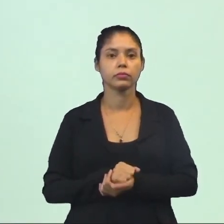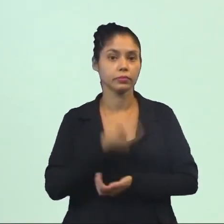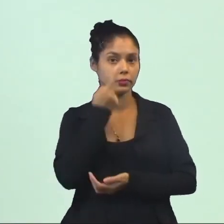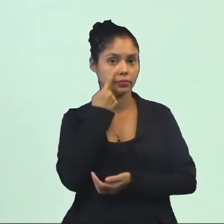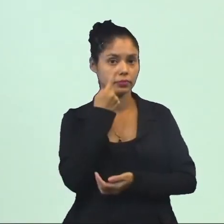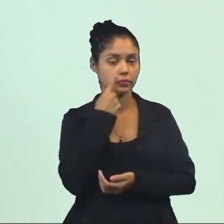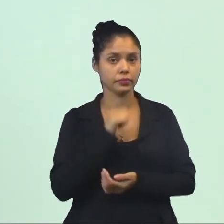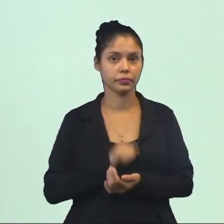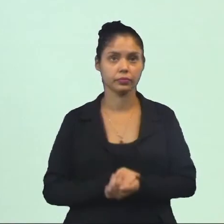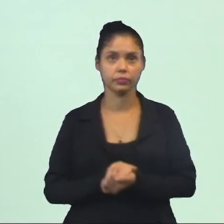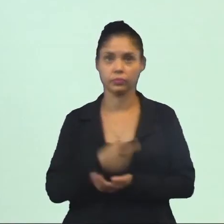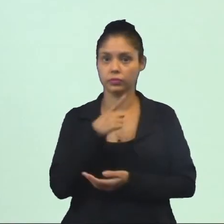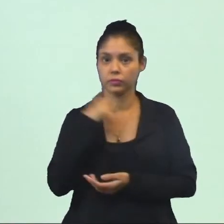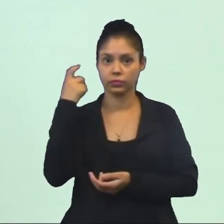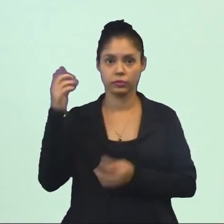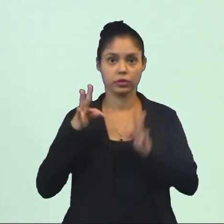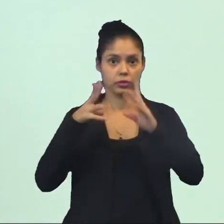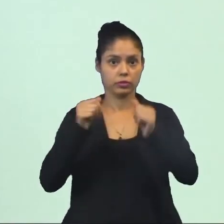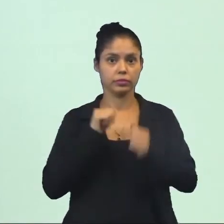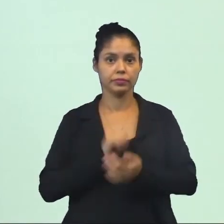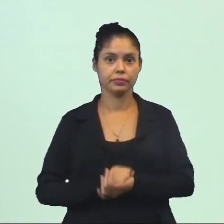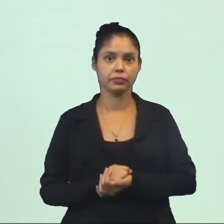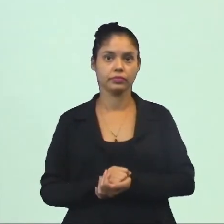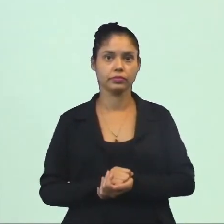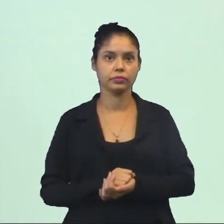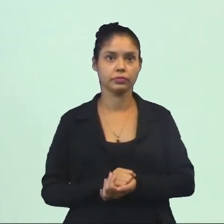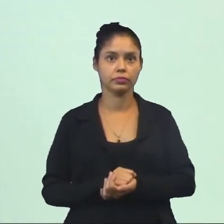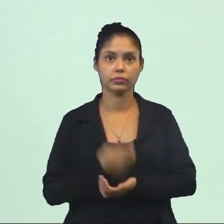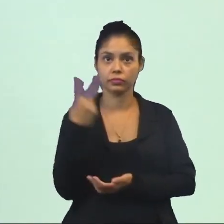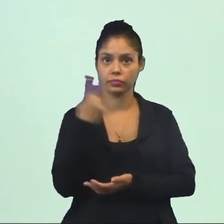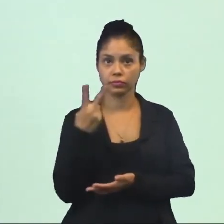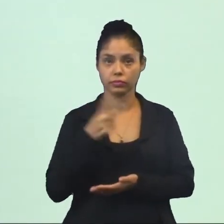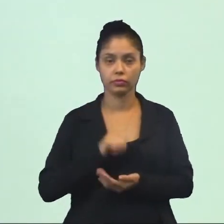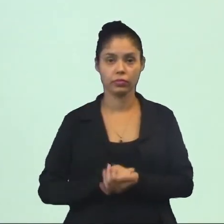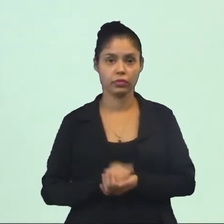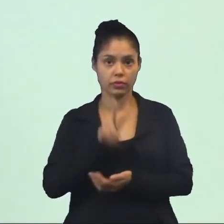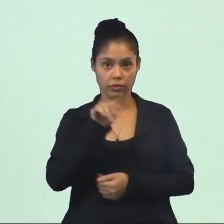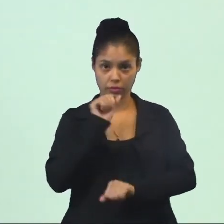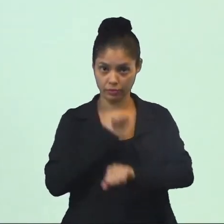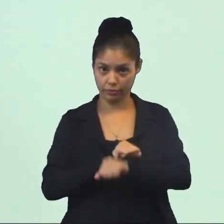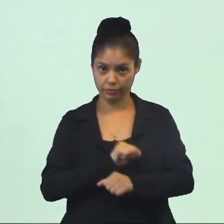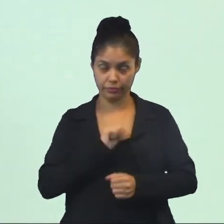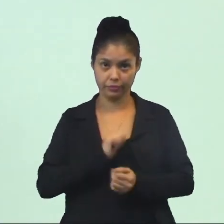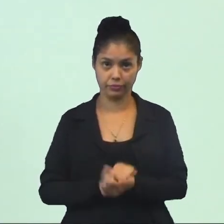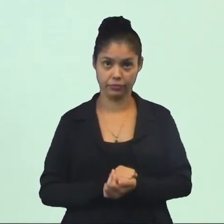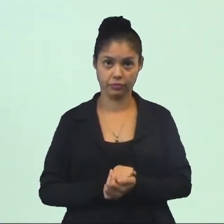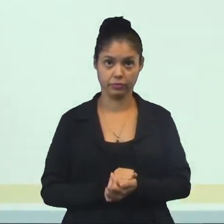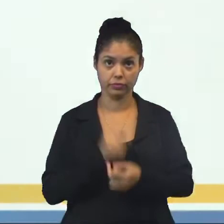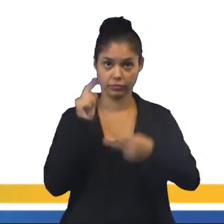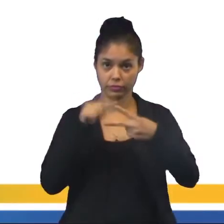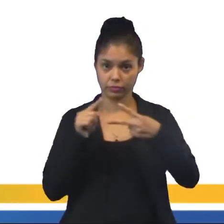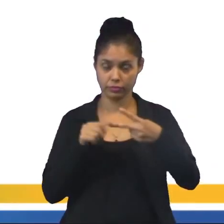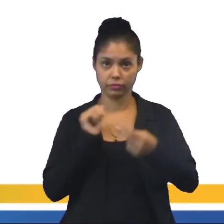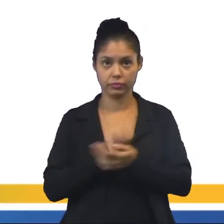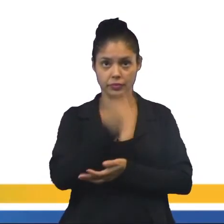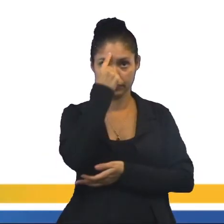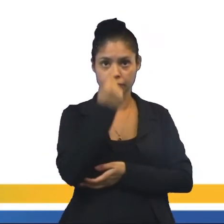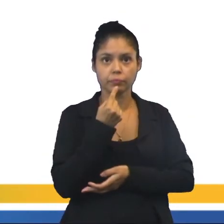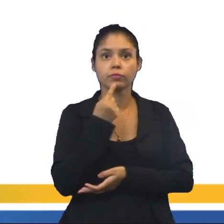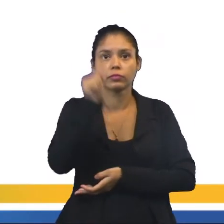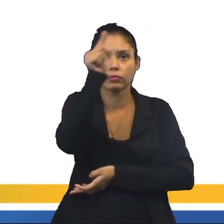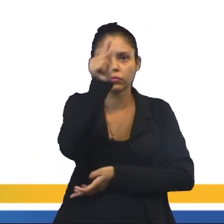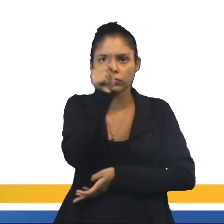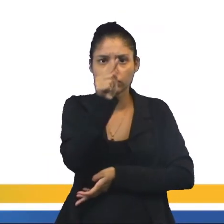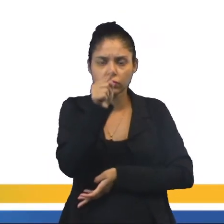observa que eu te vi som em todas elas né agora o segundo vai ter uma pausa na segunda nota né que é uma figura